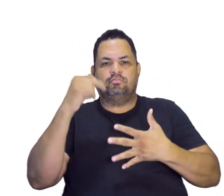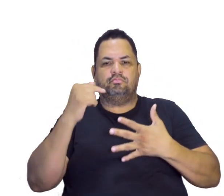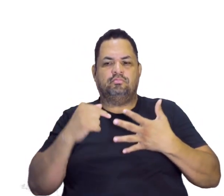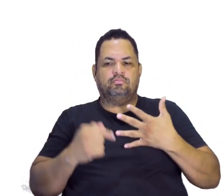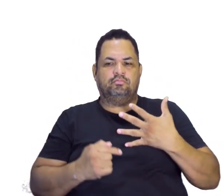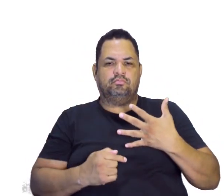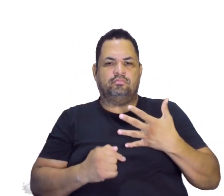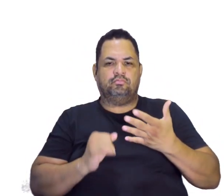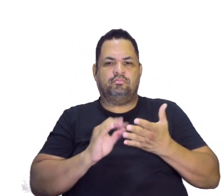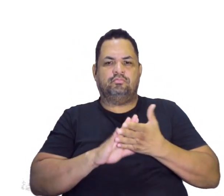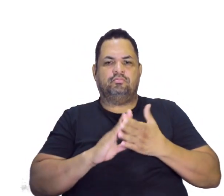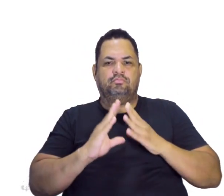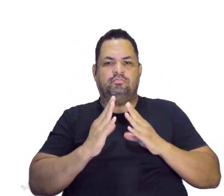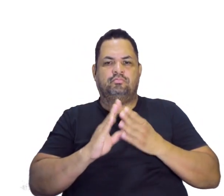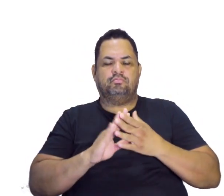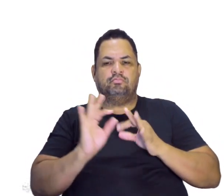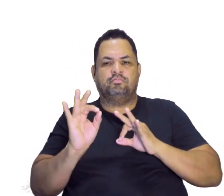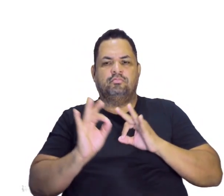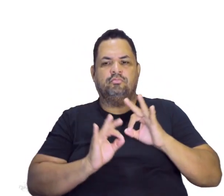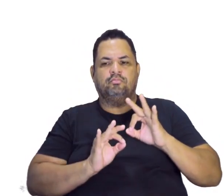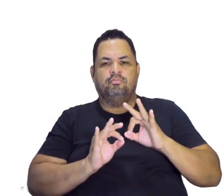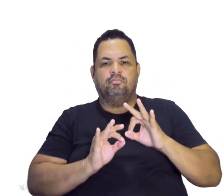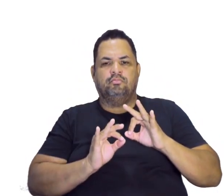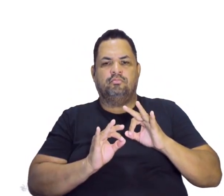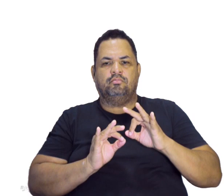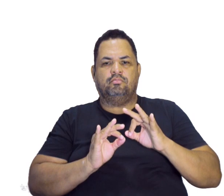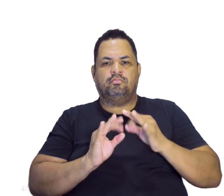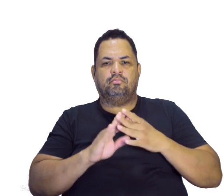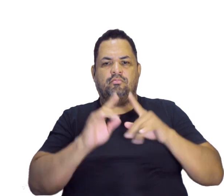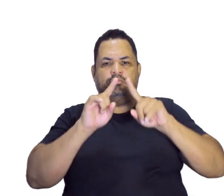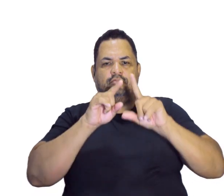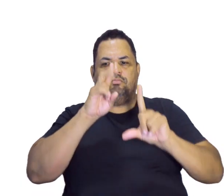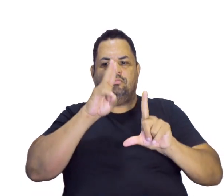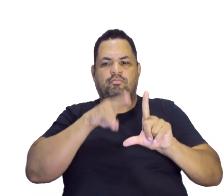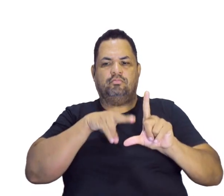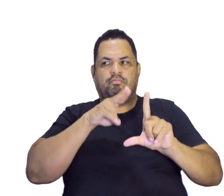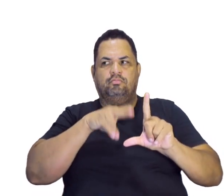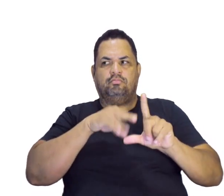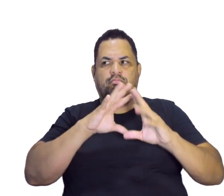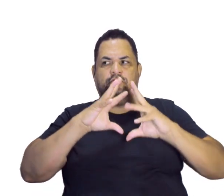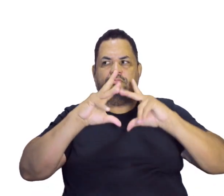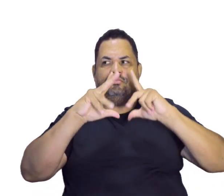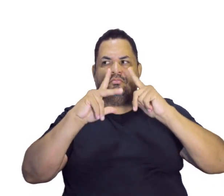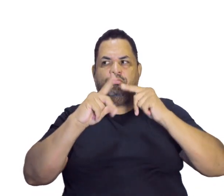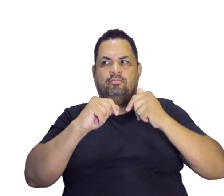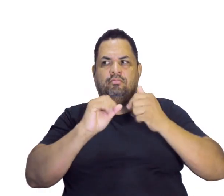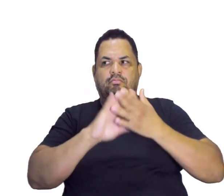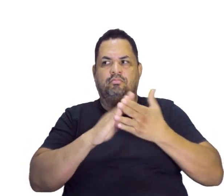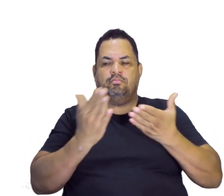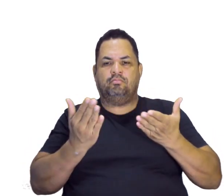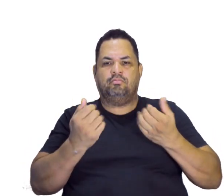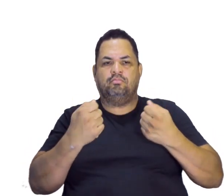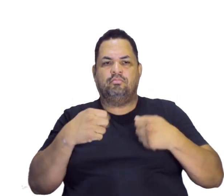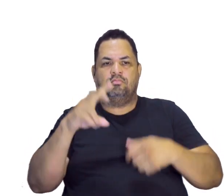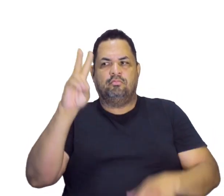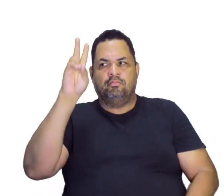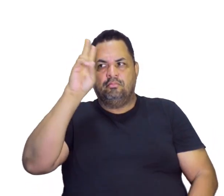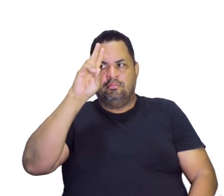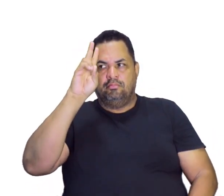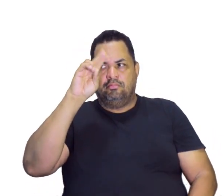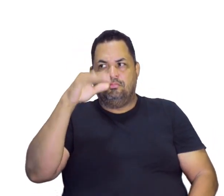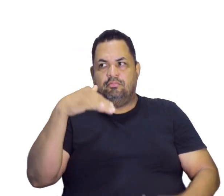descreva os elementos do quadro e todos os elementos que você possa